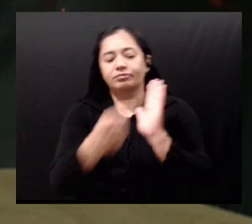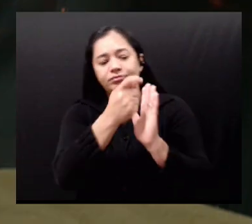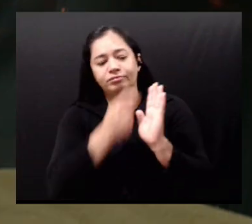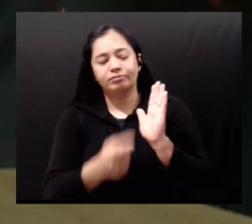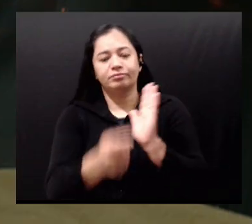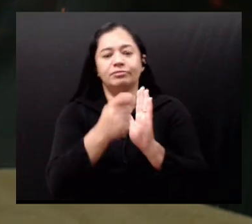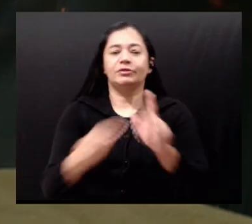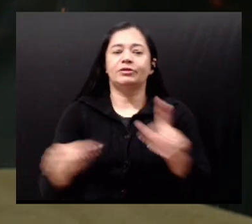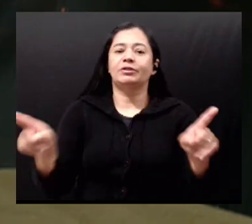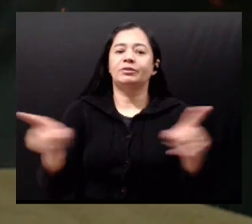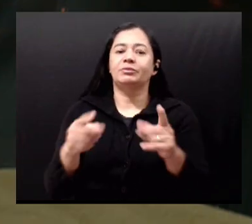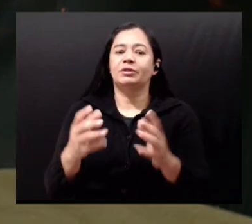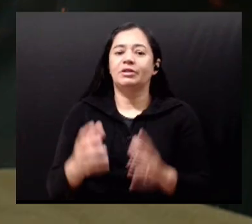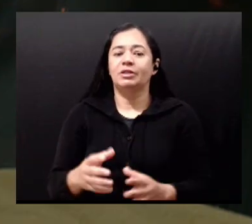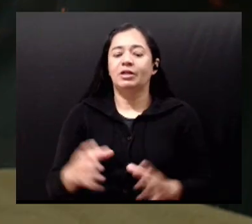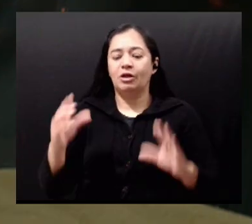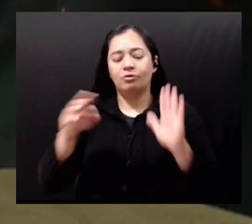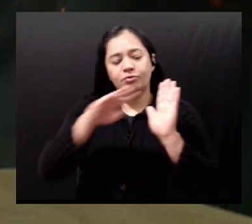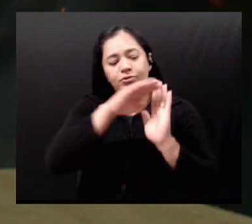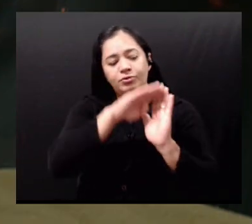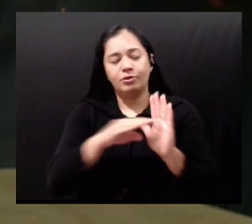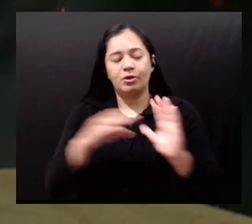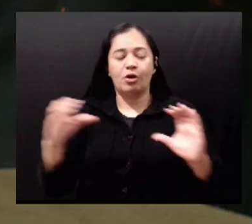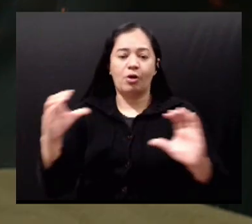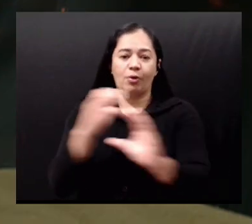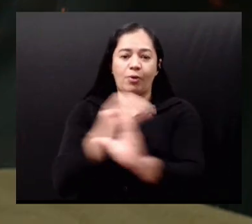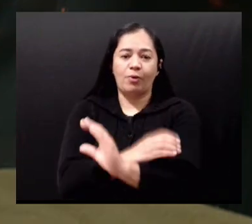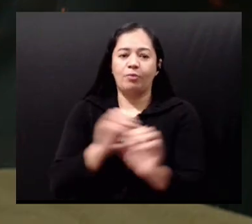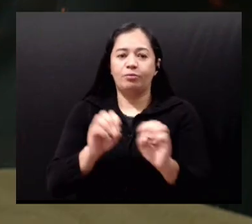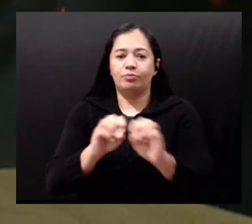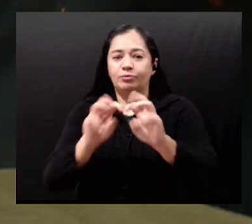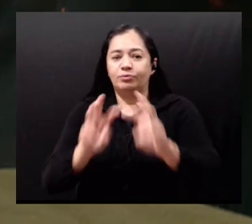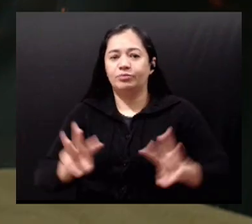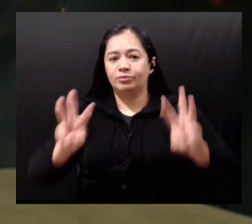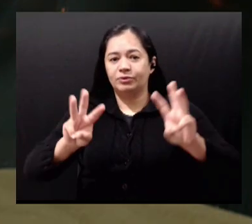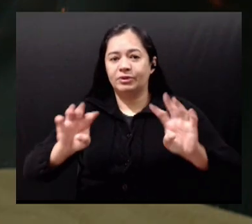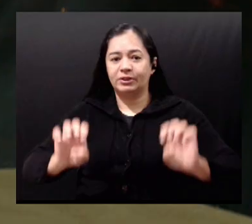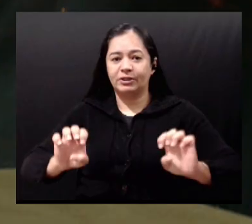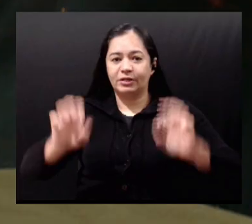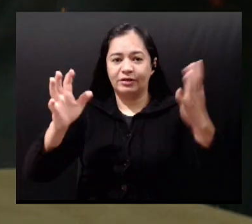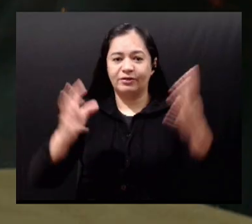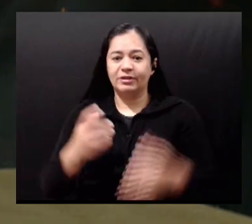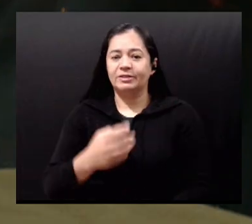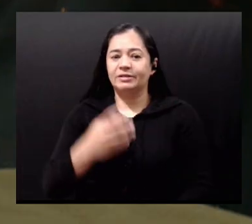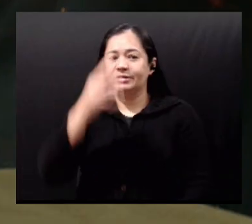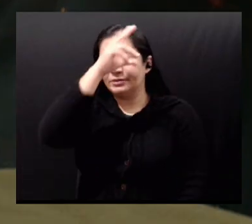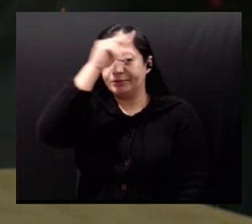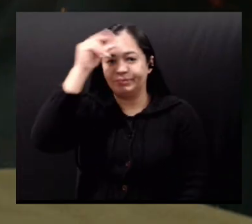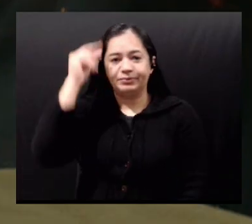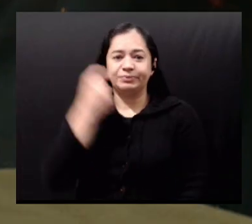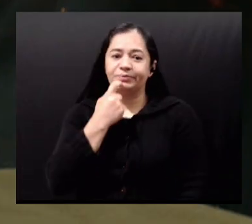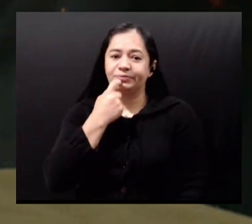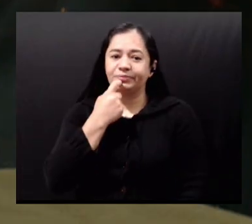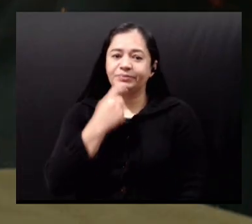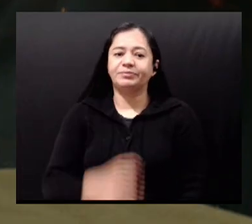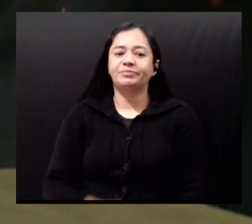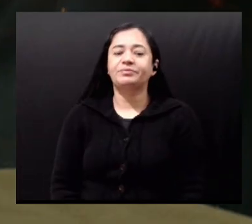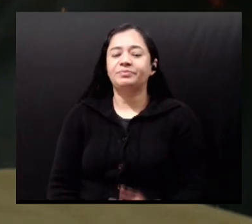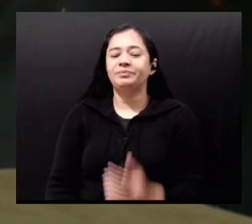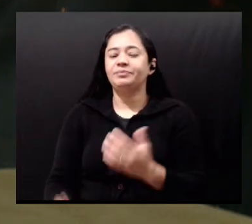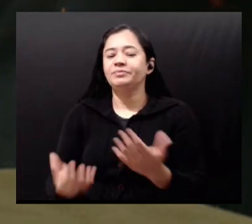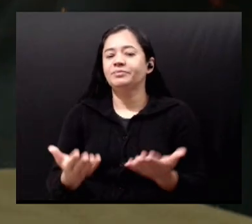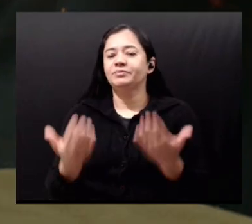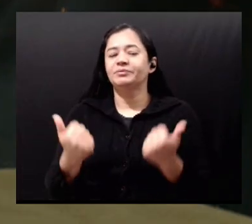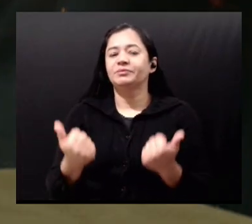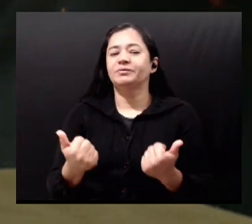está disponível no site oficial do calendário de eventos da Prefeitura de Campinas. Acesse, fique por dentro e faça